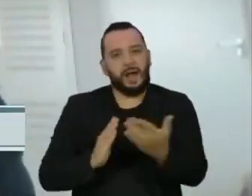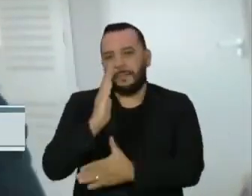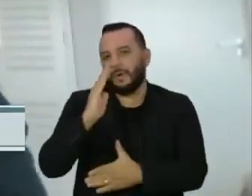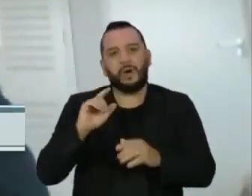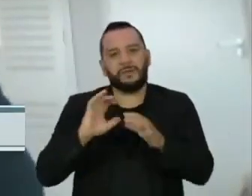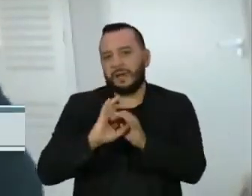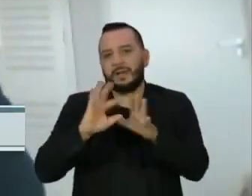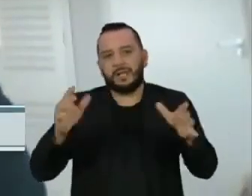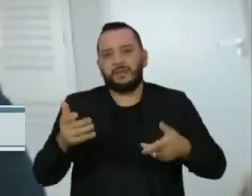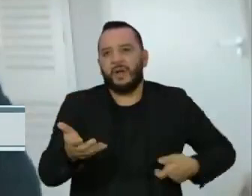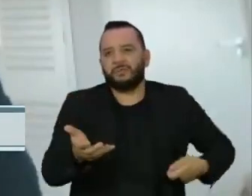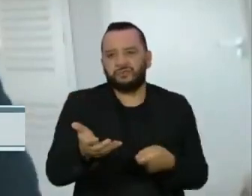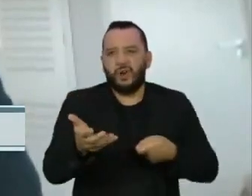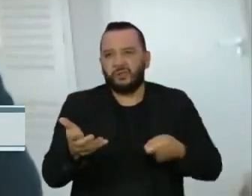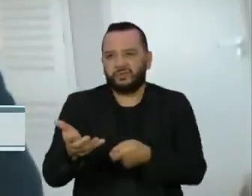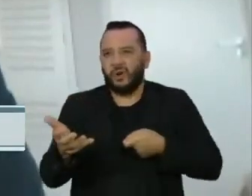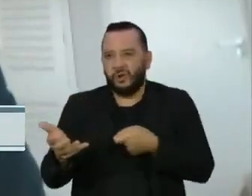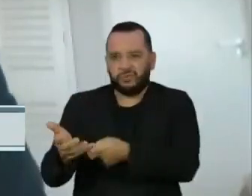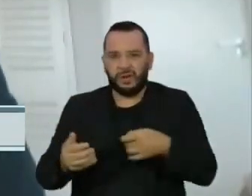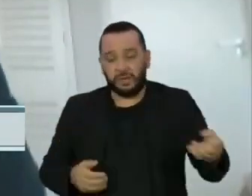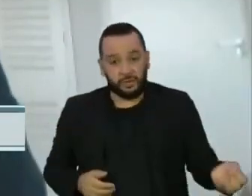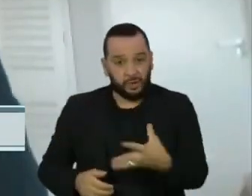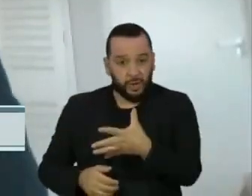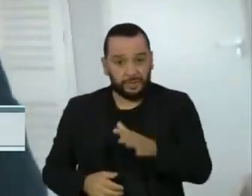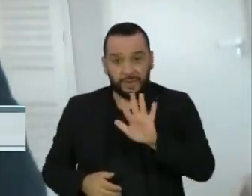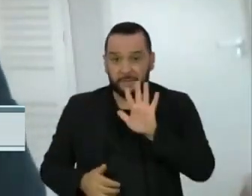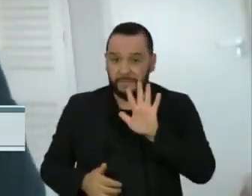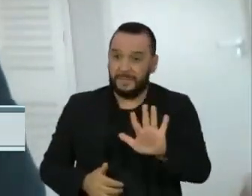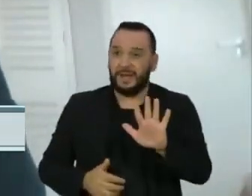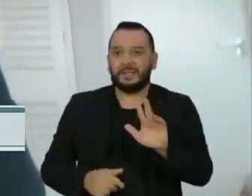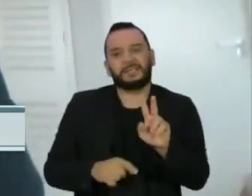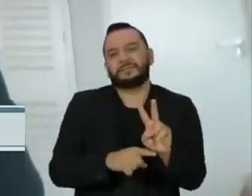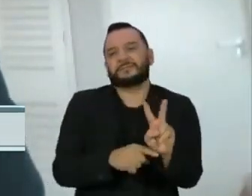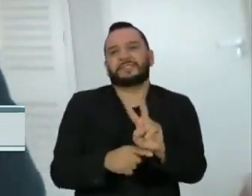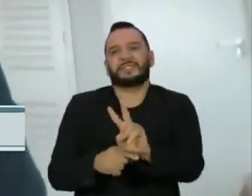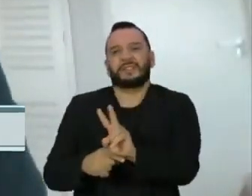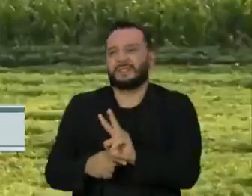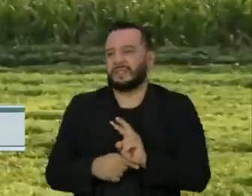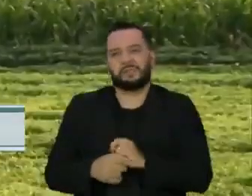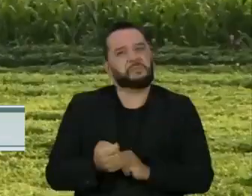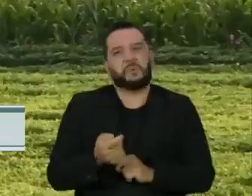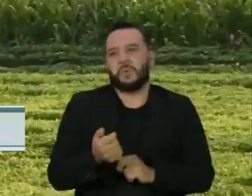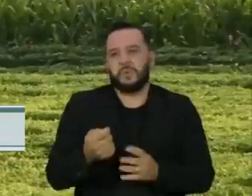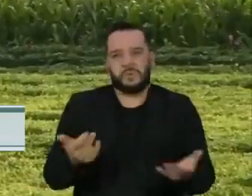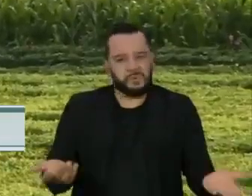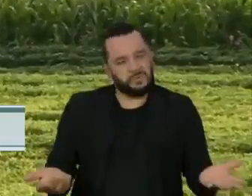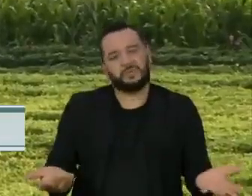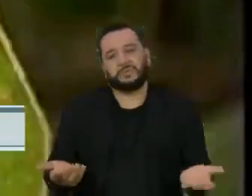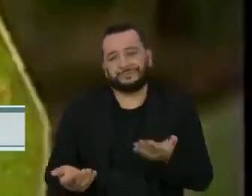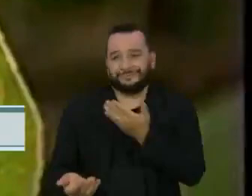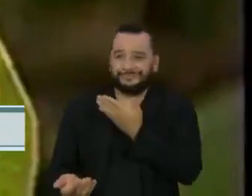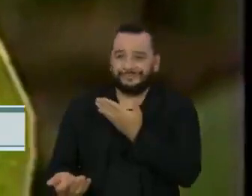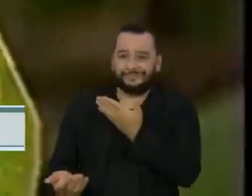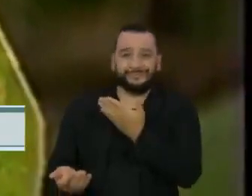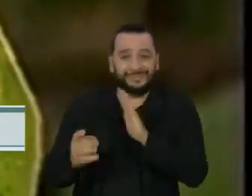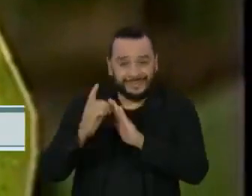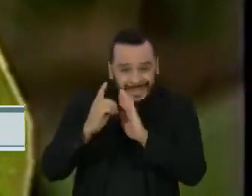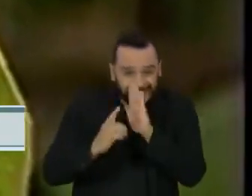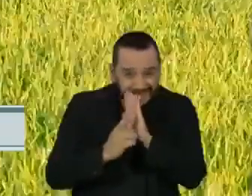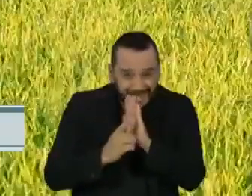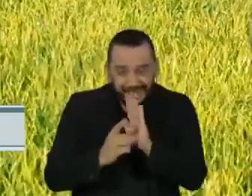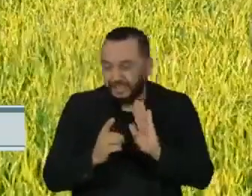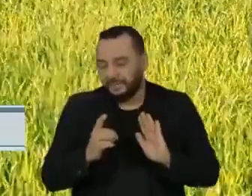mais seguras do que as praticadas, mas a fiscalização é muito pequena. Então, ele volta nesse decreto que foi